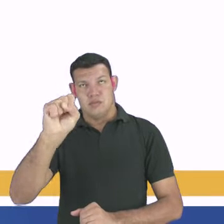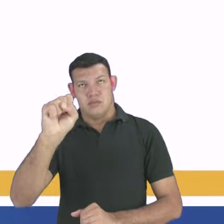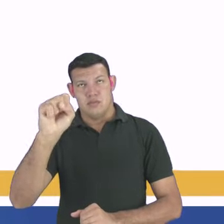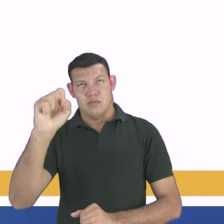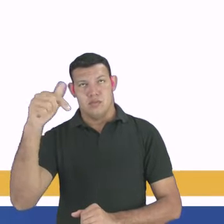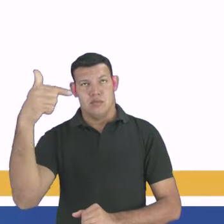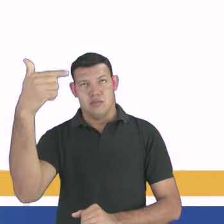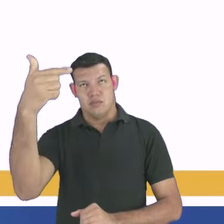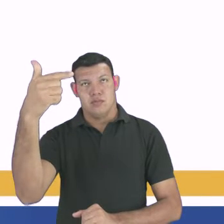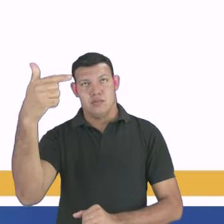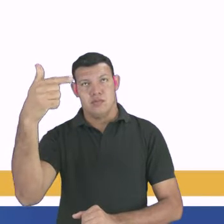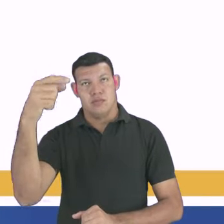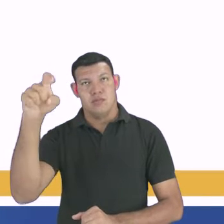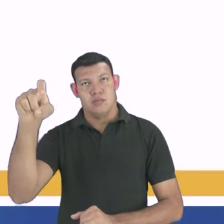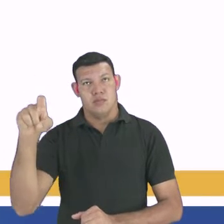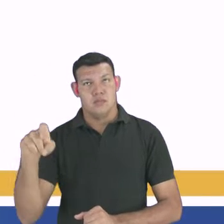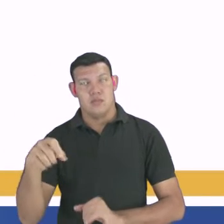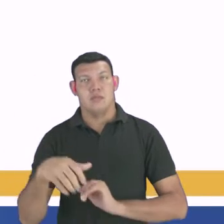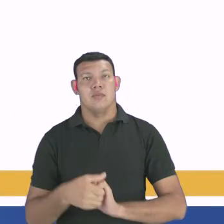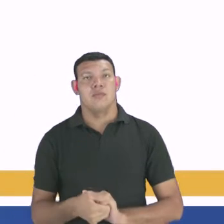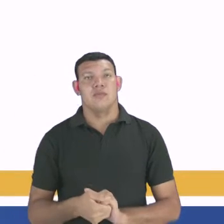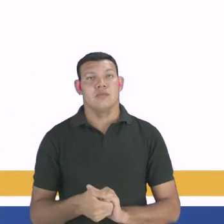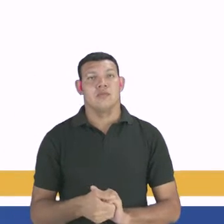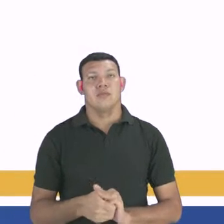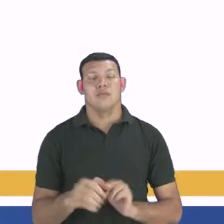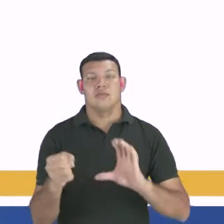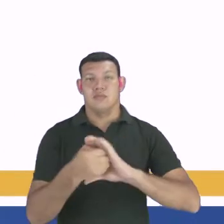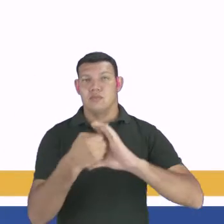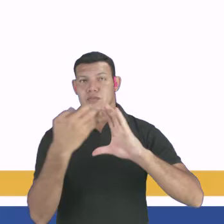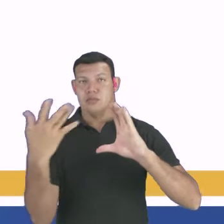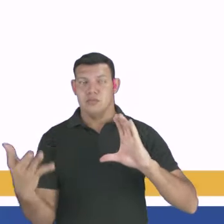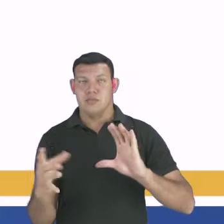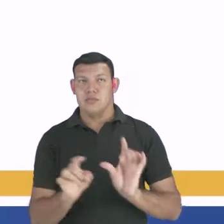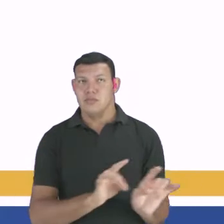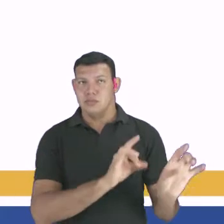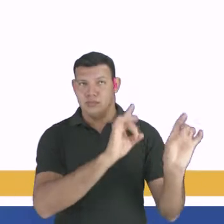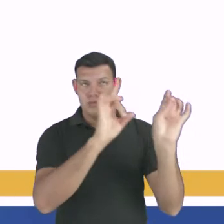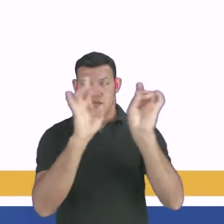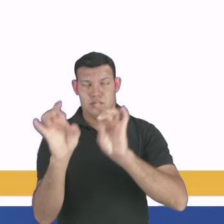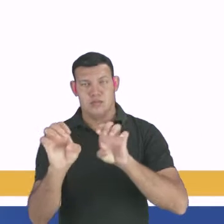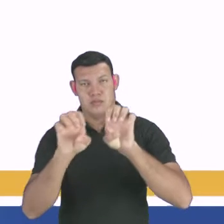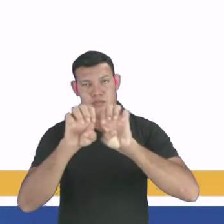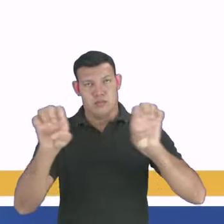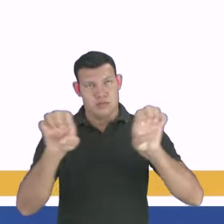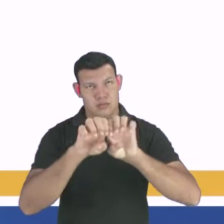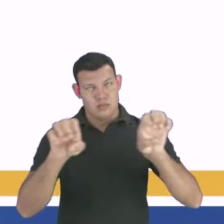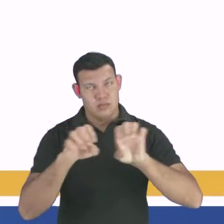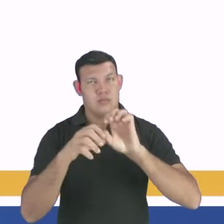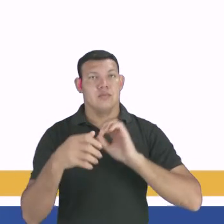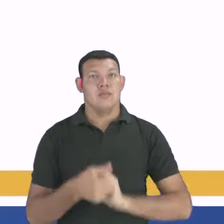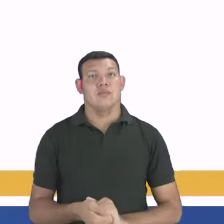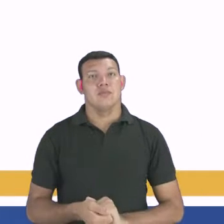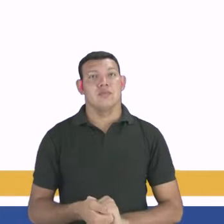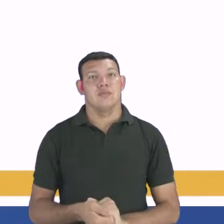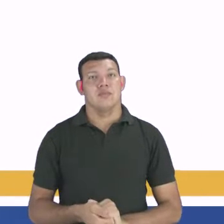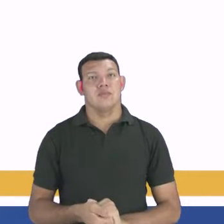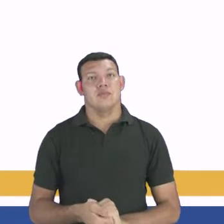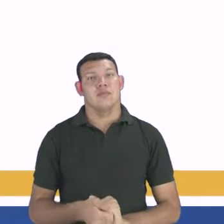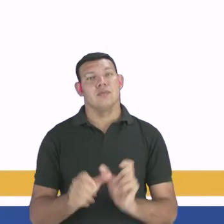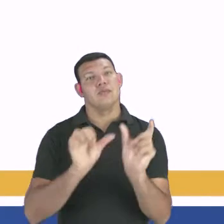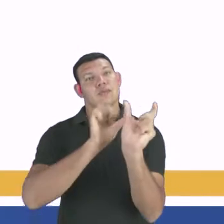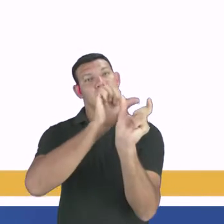percebo que aí nós temos algumas características que é peculiar das equações que são as